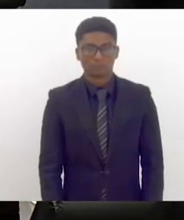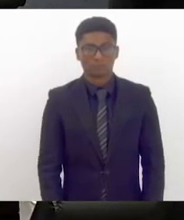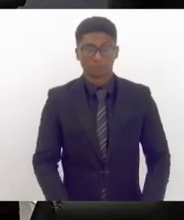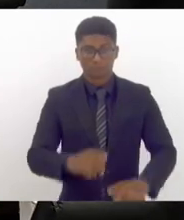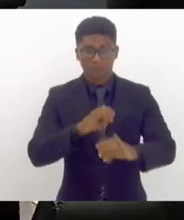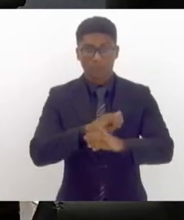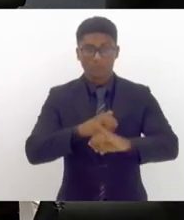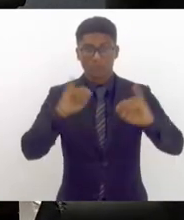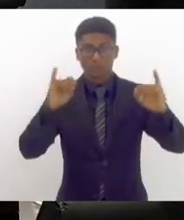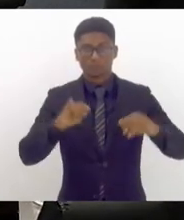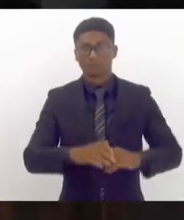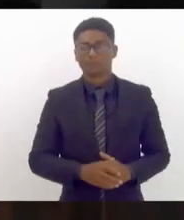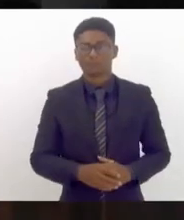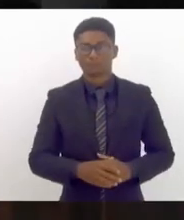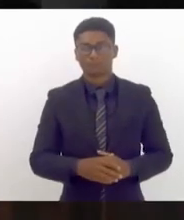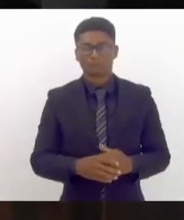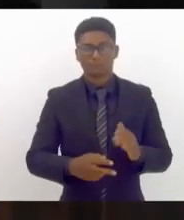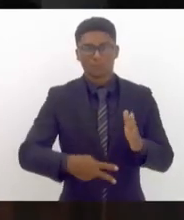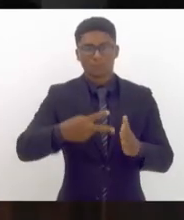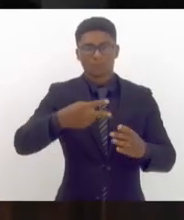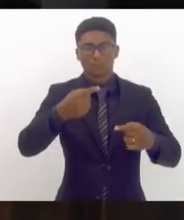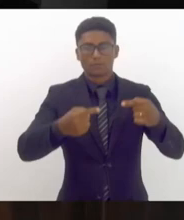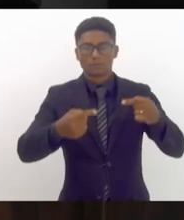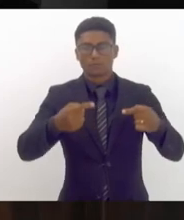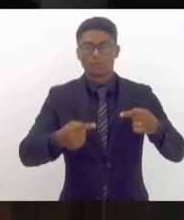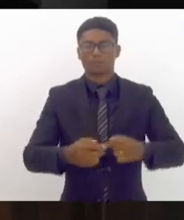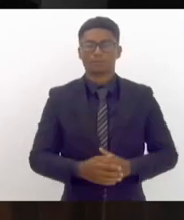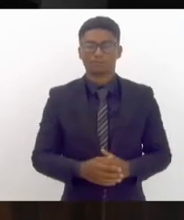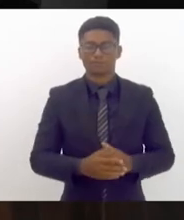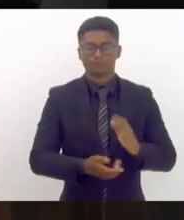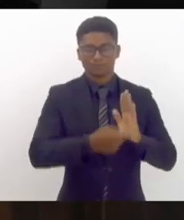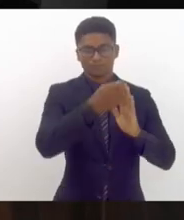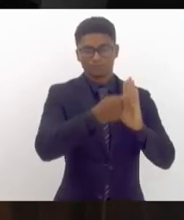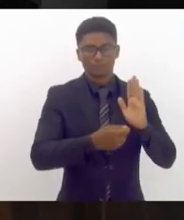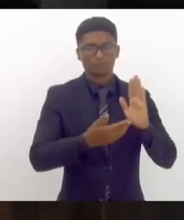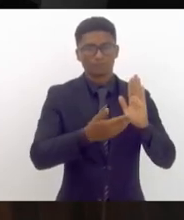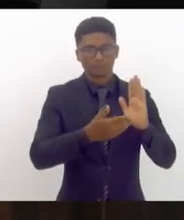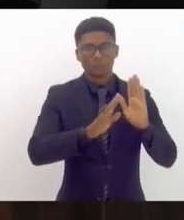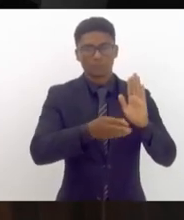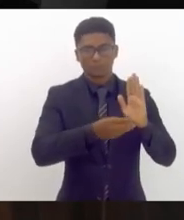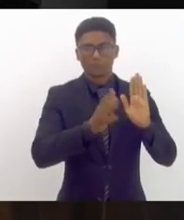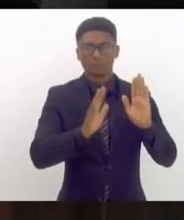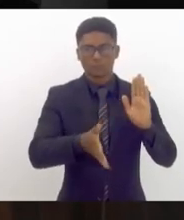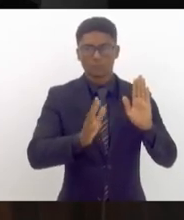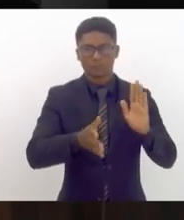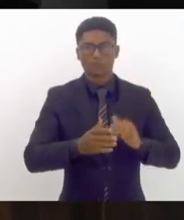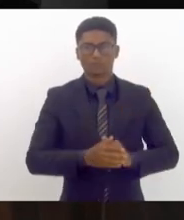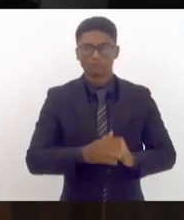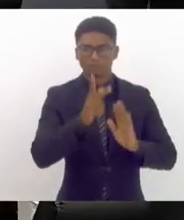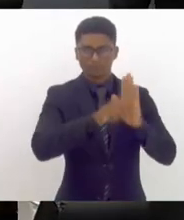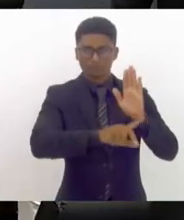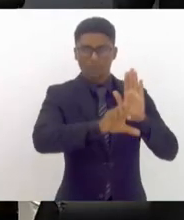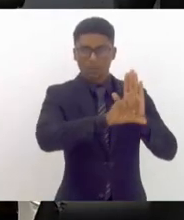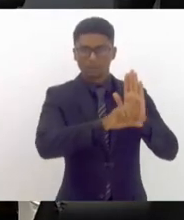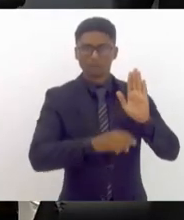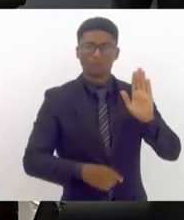Anuncio. Em tramitação ordinária, em segunda discussão, redação do vencido assim emendado.